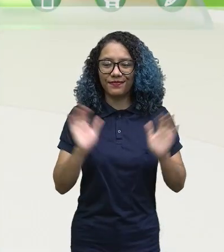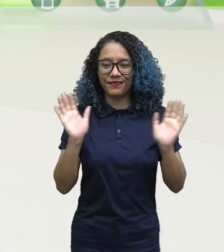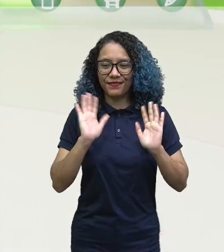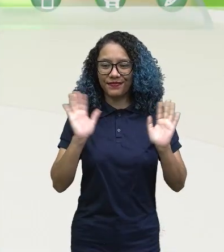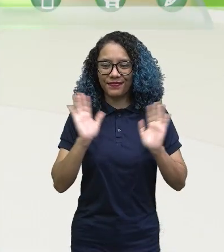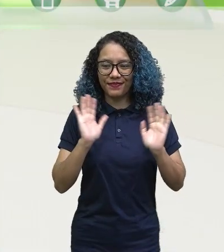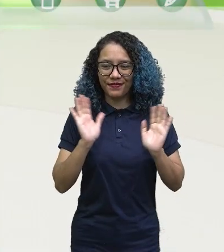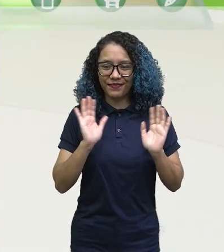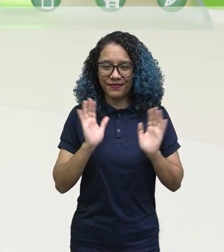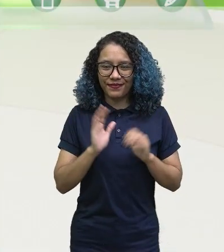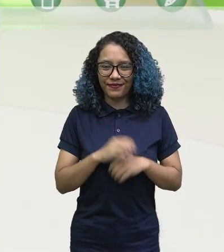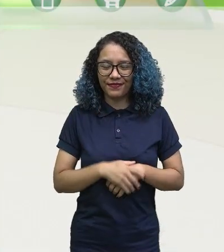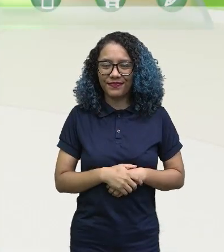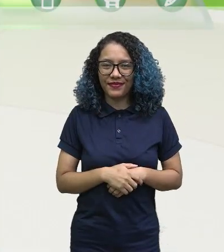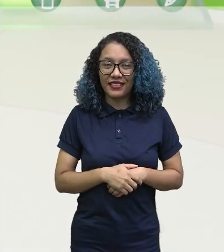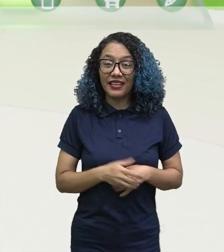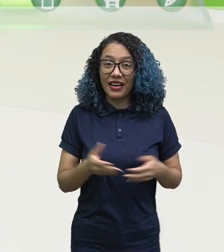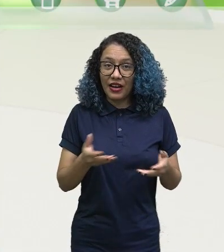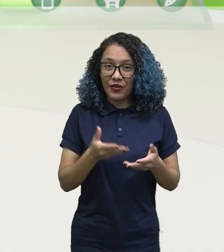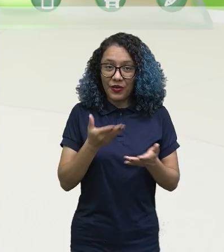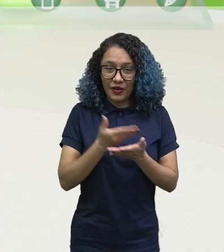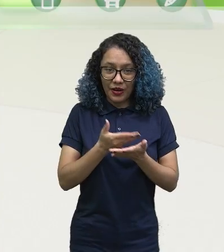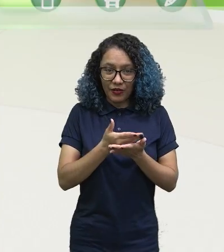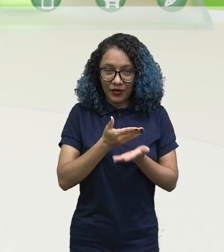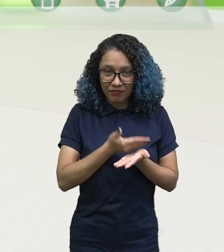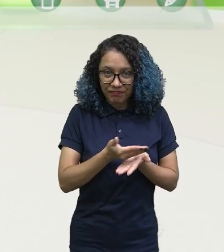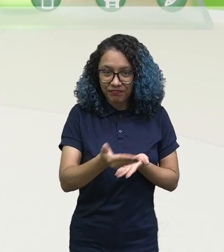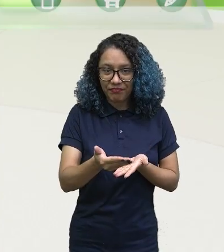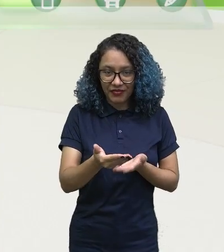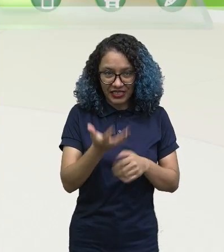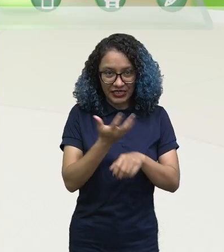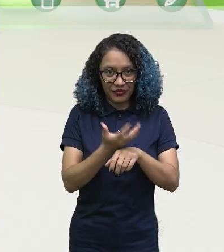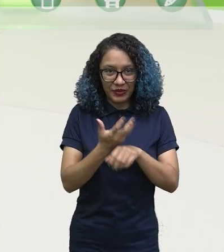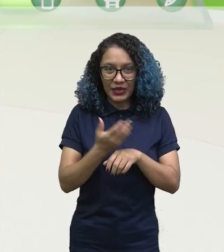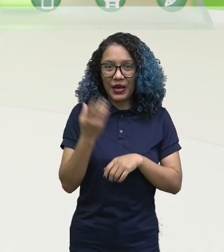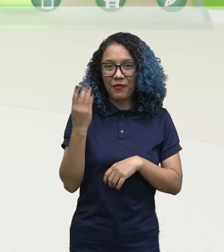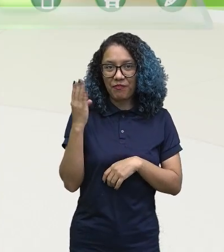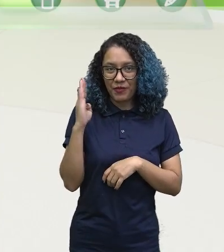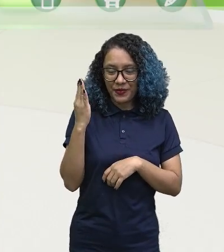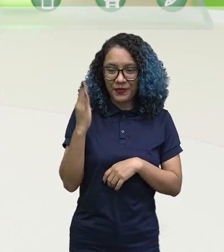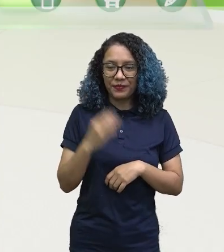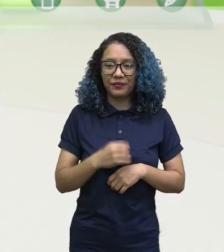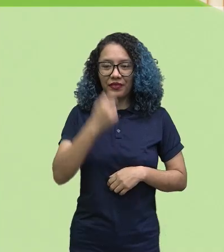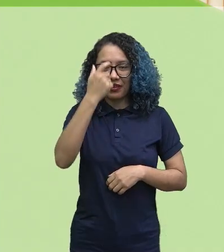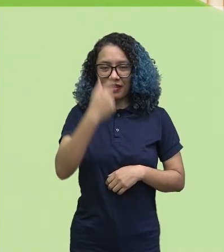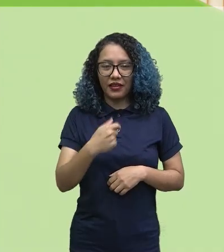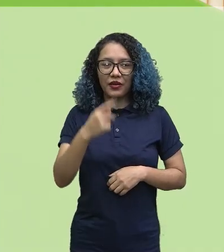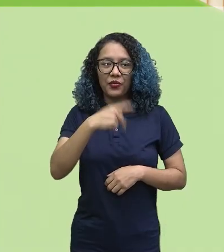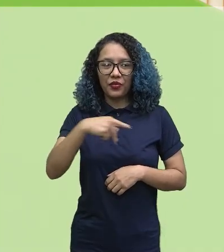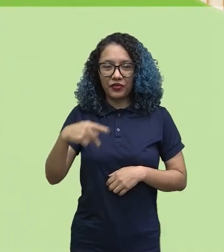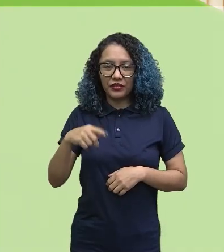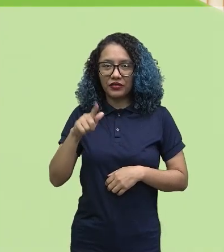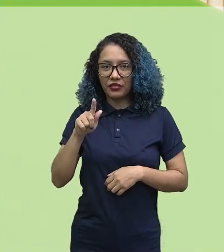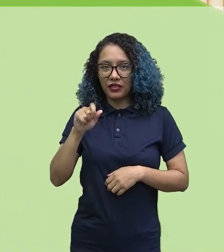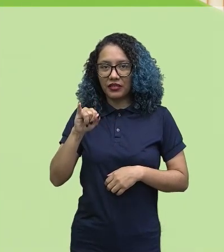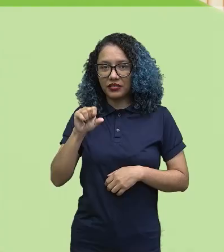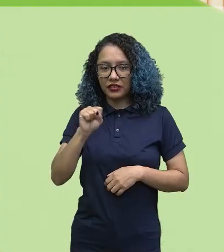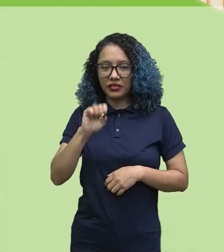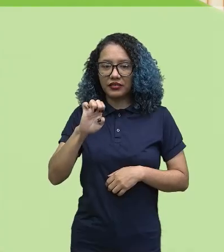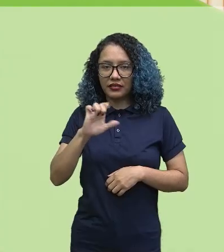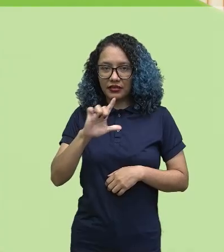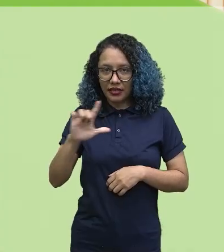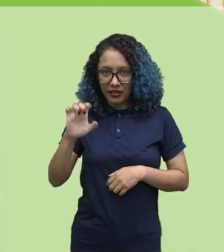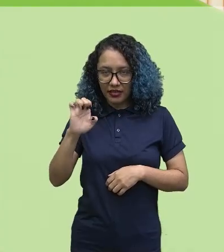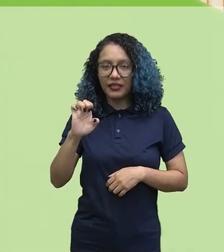Olá a todos, vamos dar início à aula do componente de Biologia. Eu sou a professora Gisele Palmeira, professora